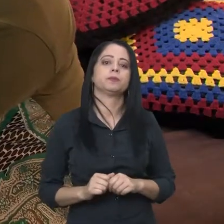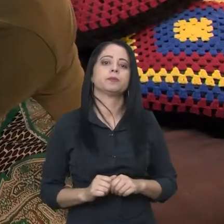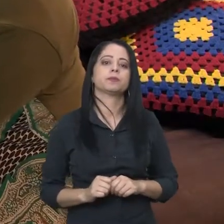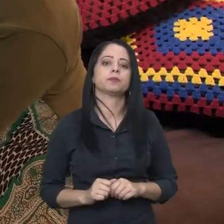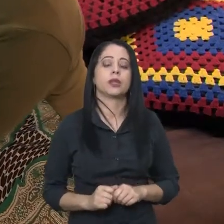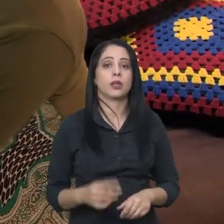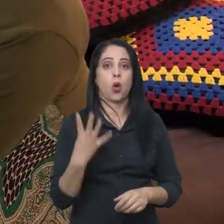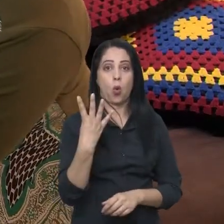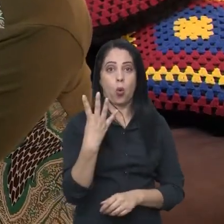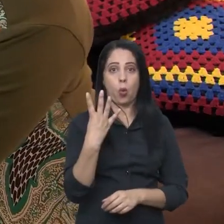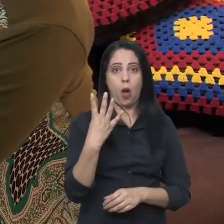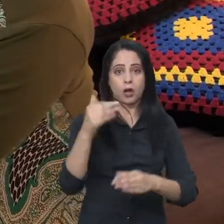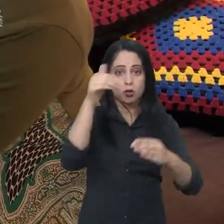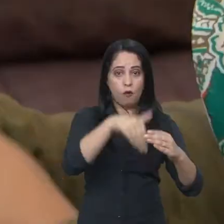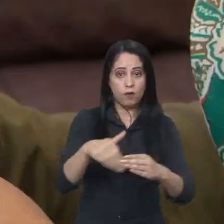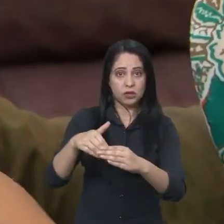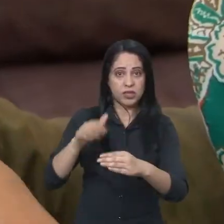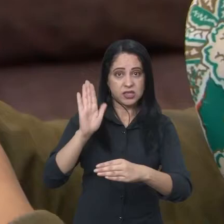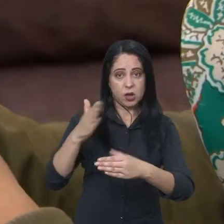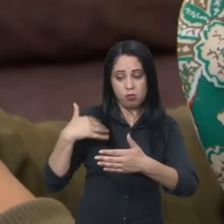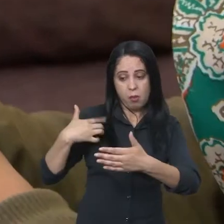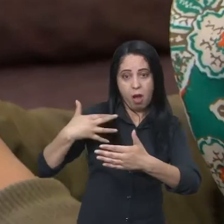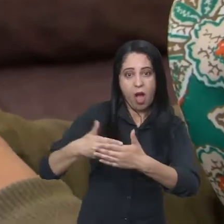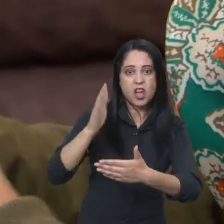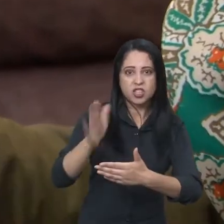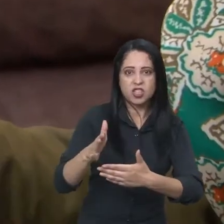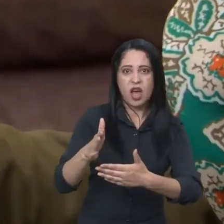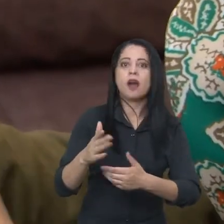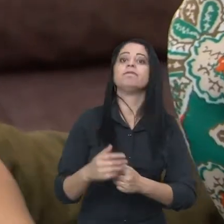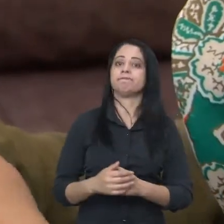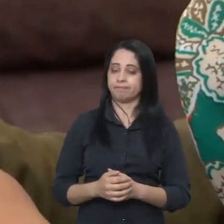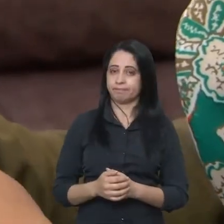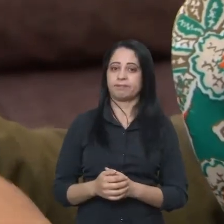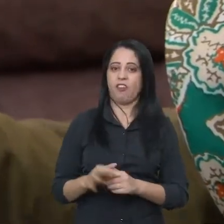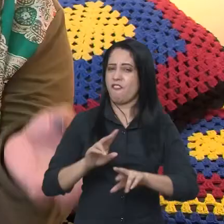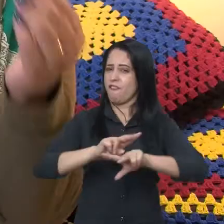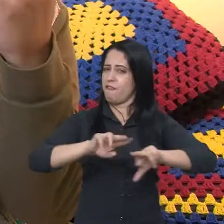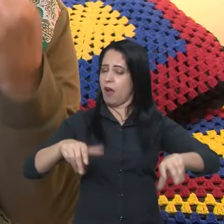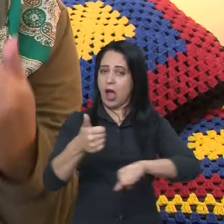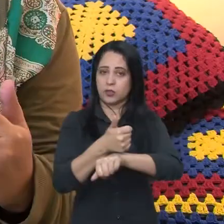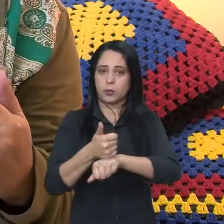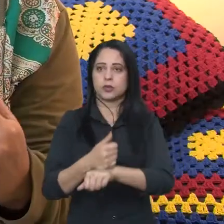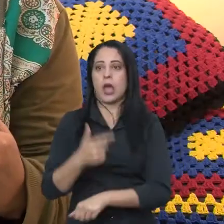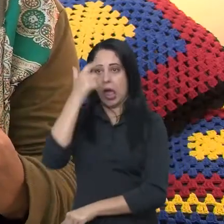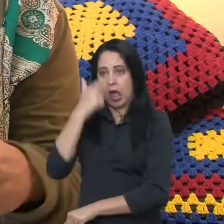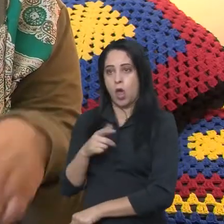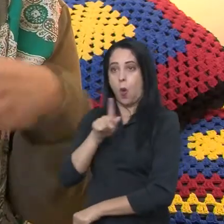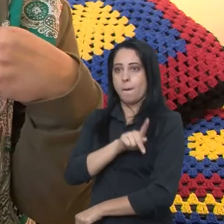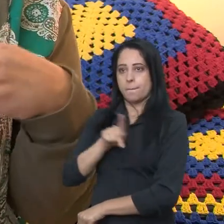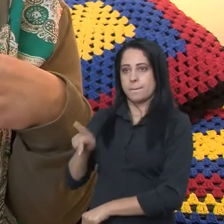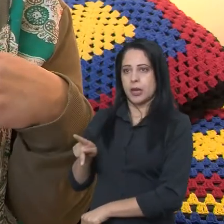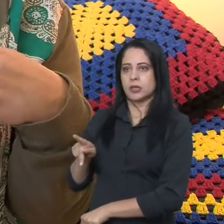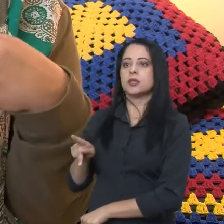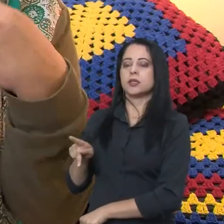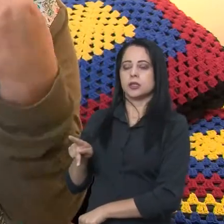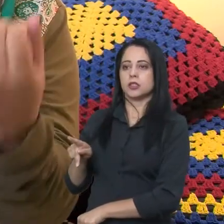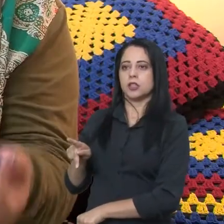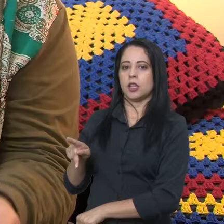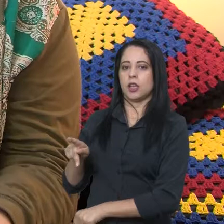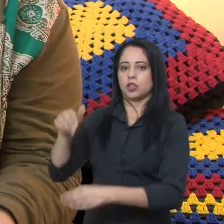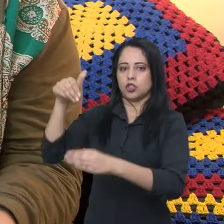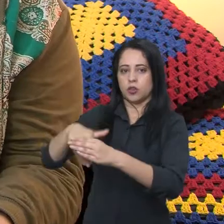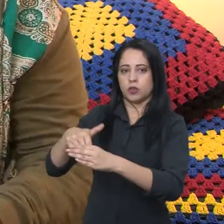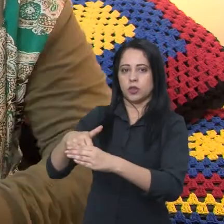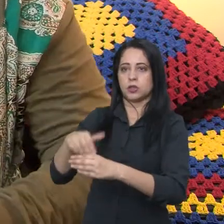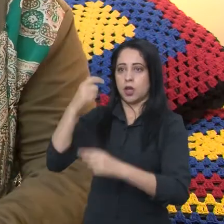E nas 4 eleições que participou, a Cíntia já executou mais de uma função. Eu, como presidente de seção, eu sou responsável